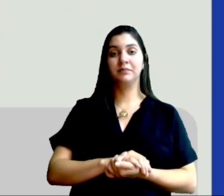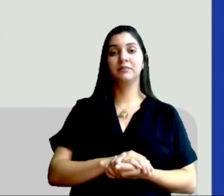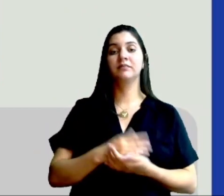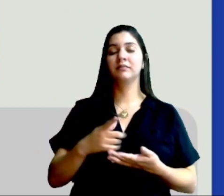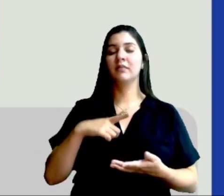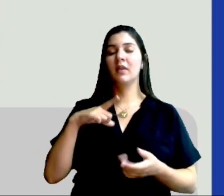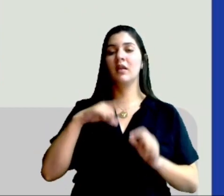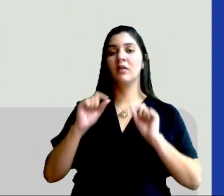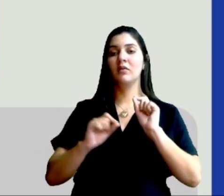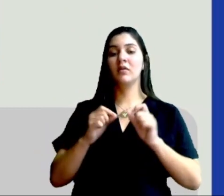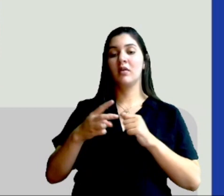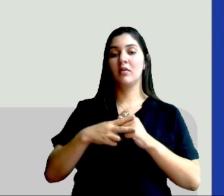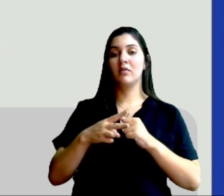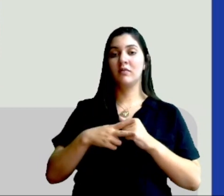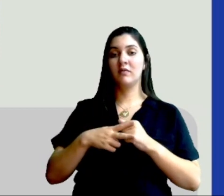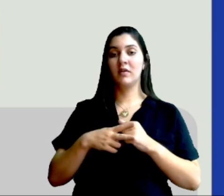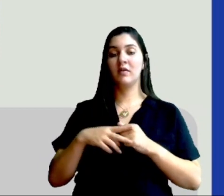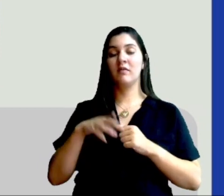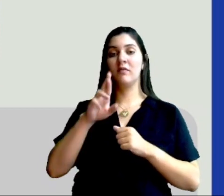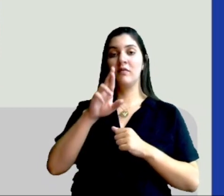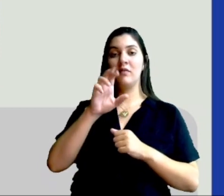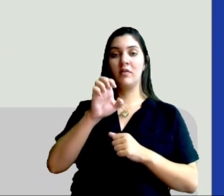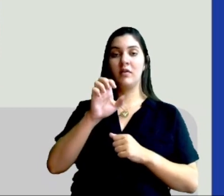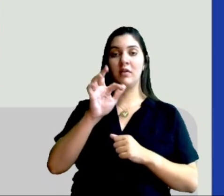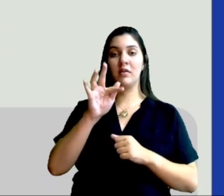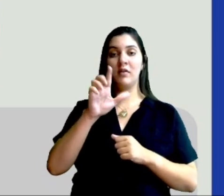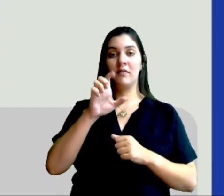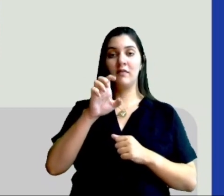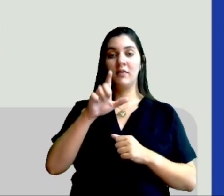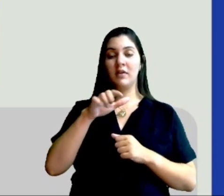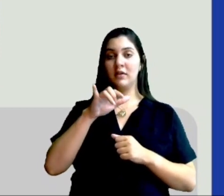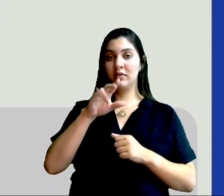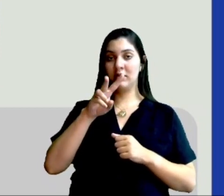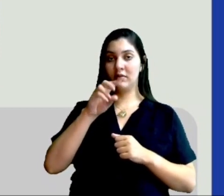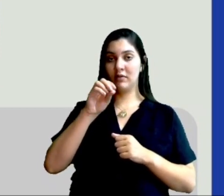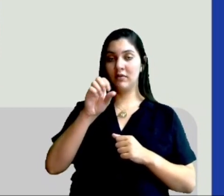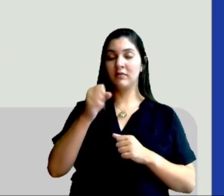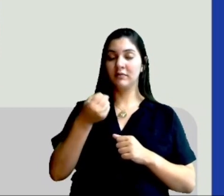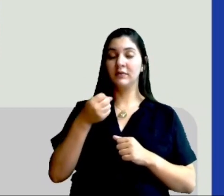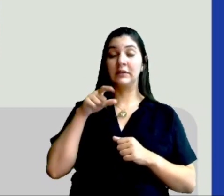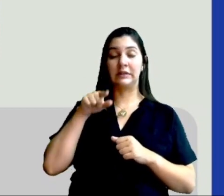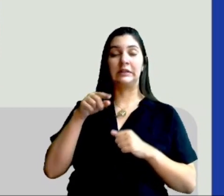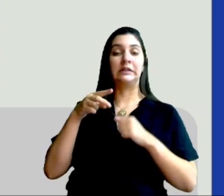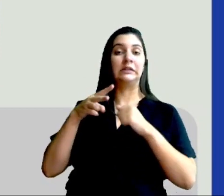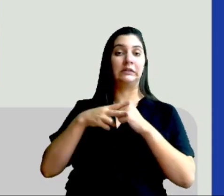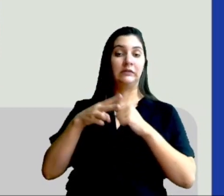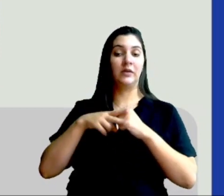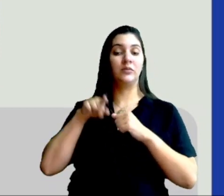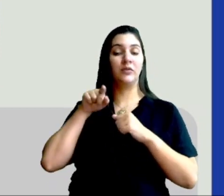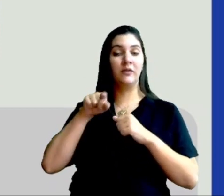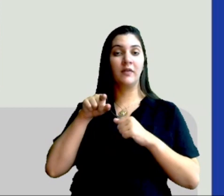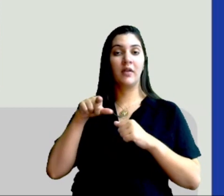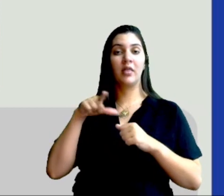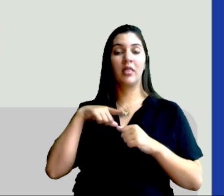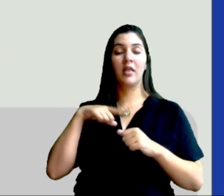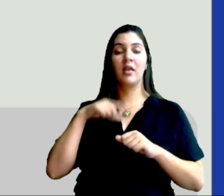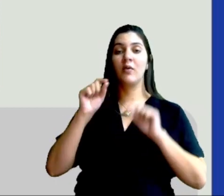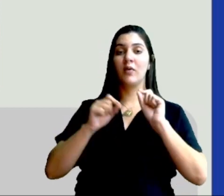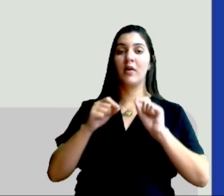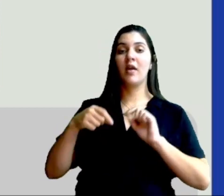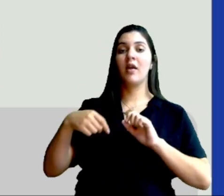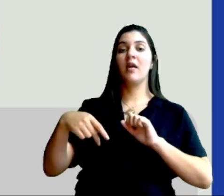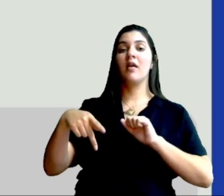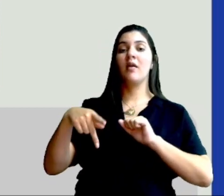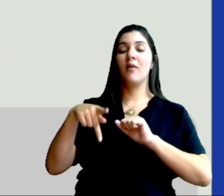Aí a gente tem os verbos reflexivos. Nos casos dos verbos reflexivos, o